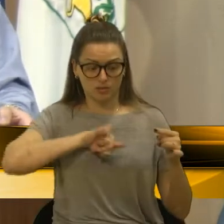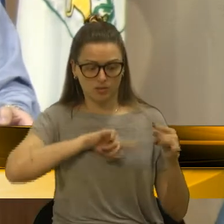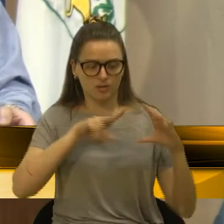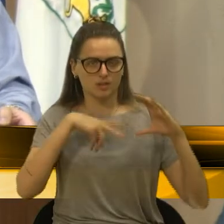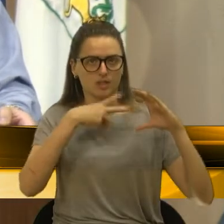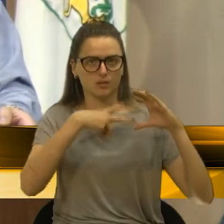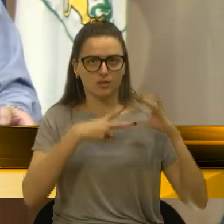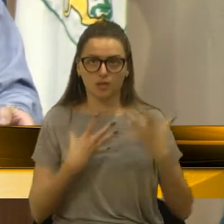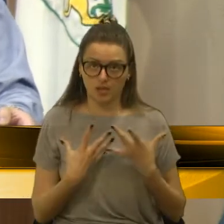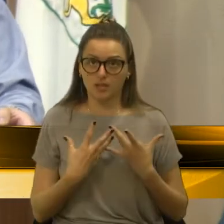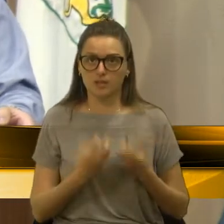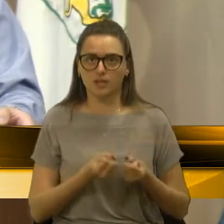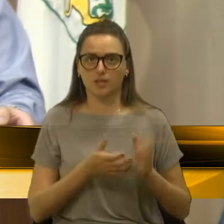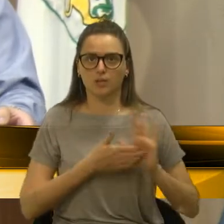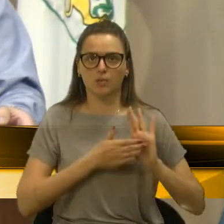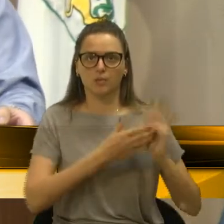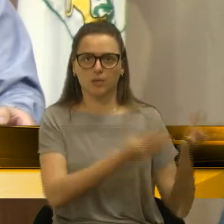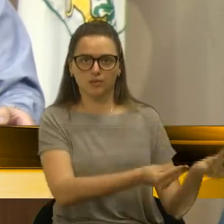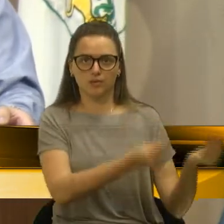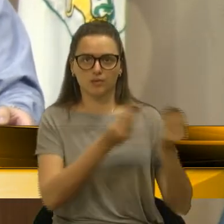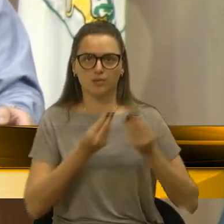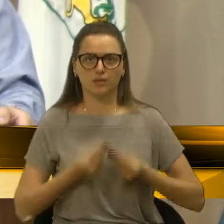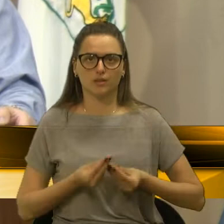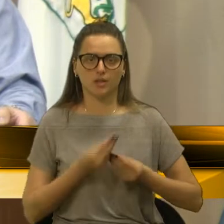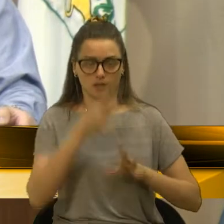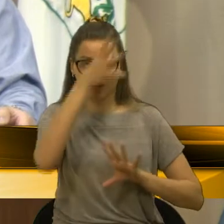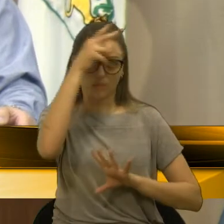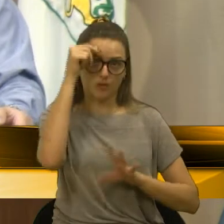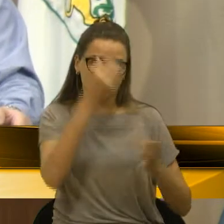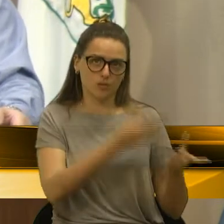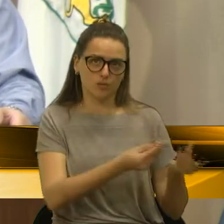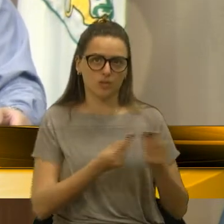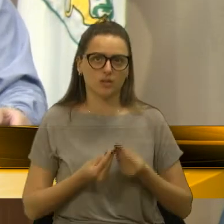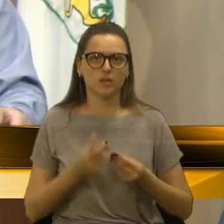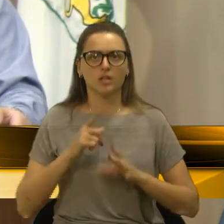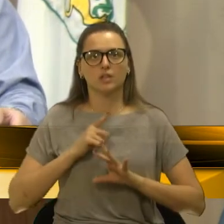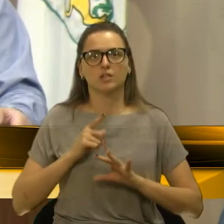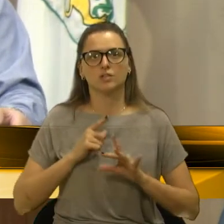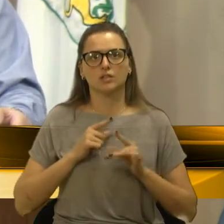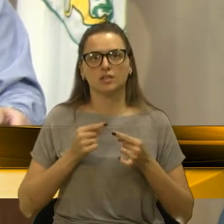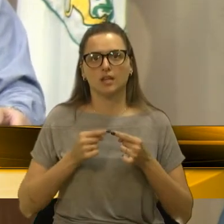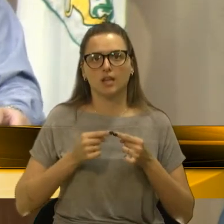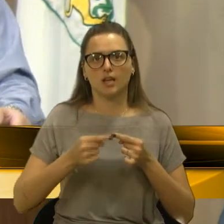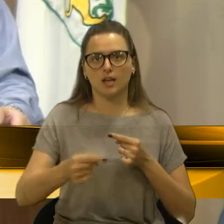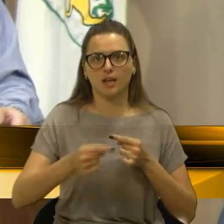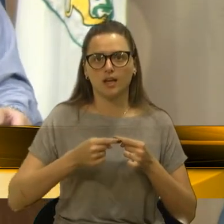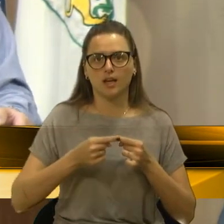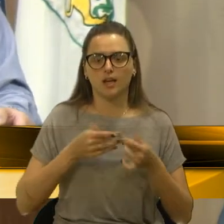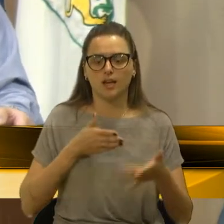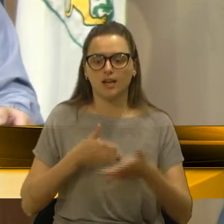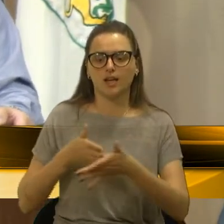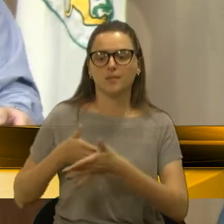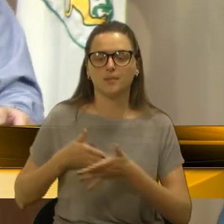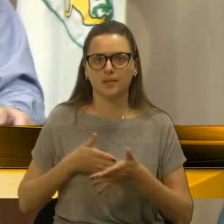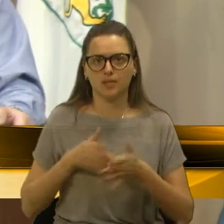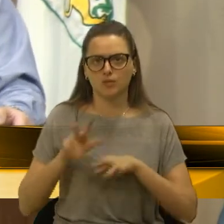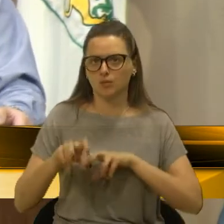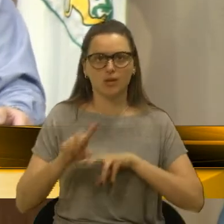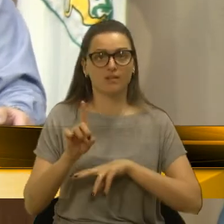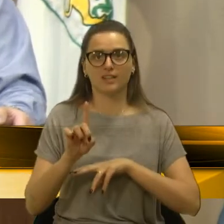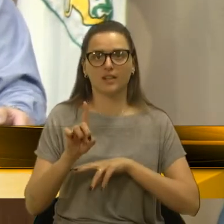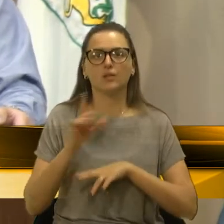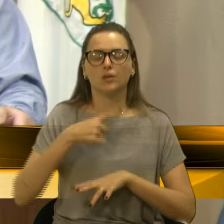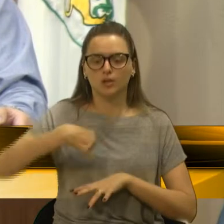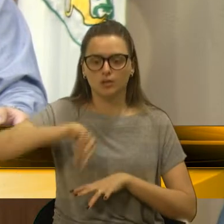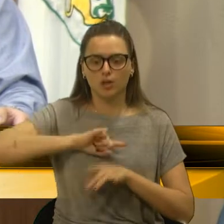a proposta, que foi encaminhada à Câmara de redução do perímetro urbano rural, como ampliamos, inclusive.